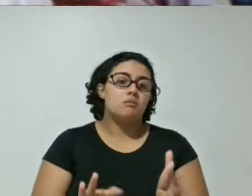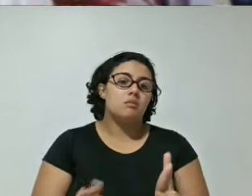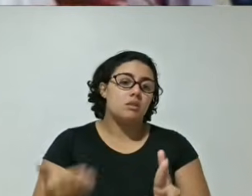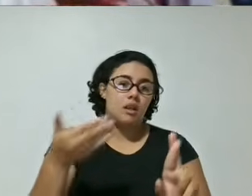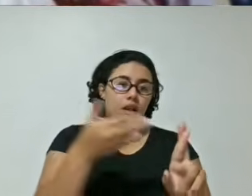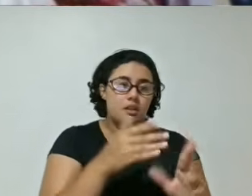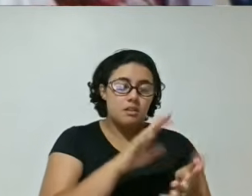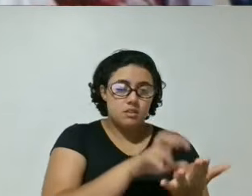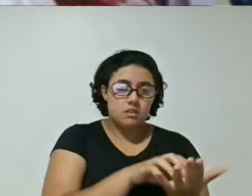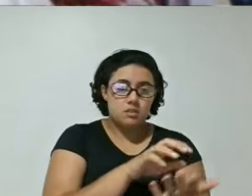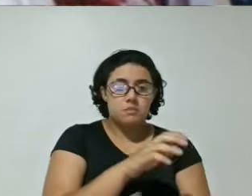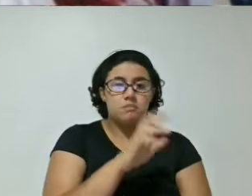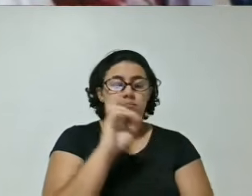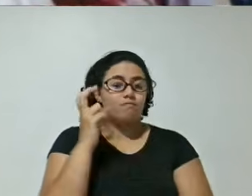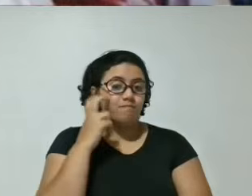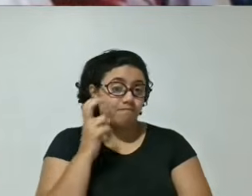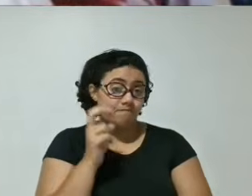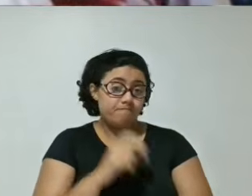Tradicional Lagoa do Nado,